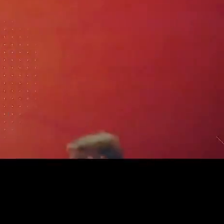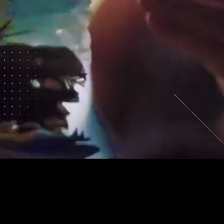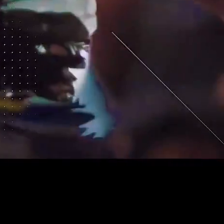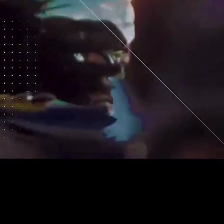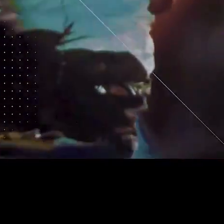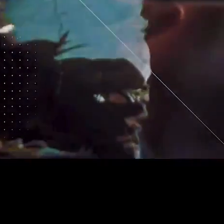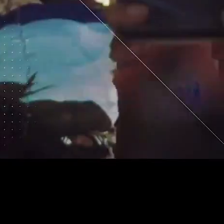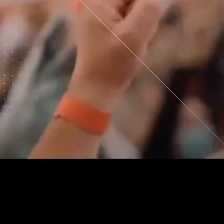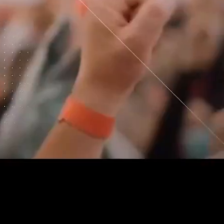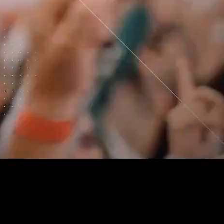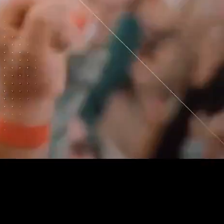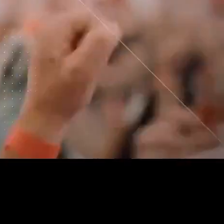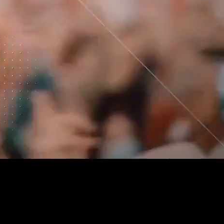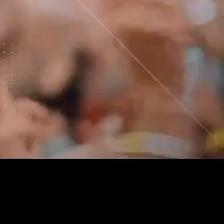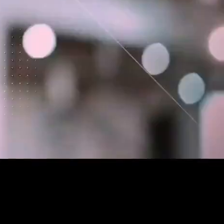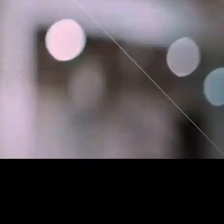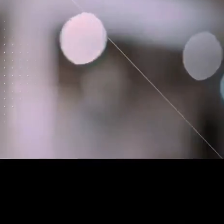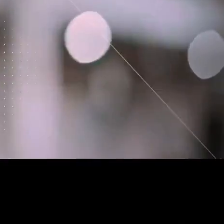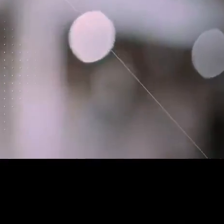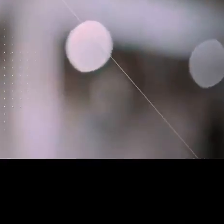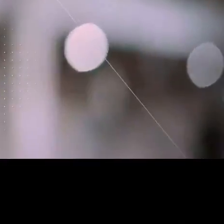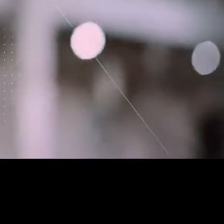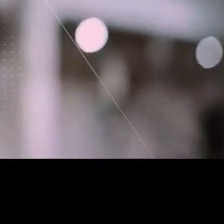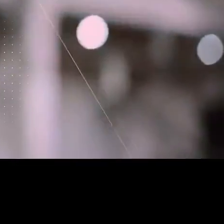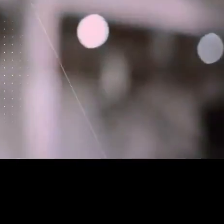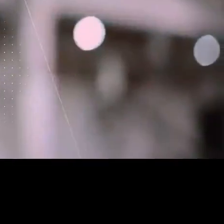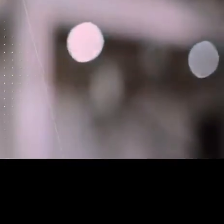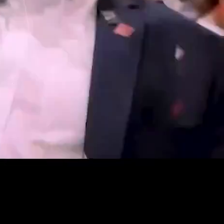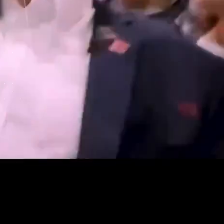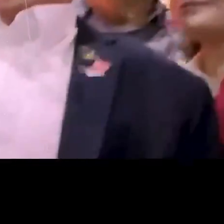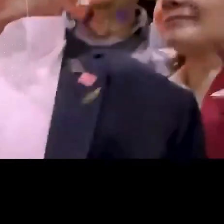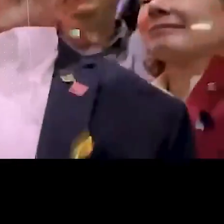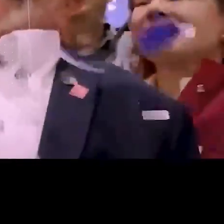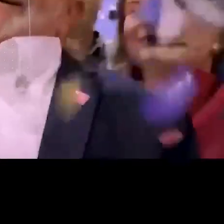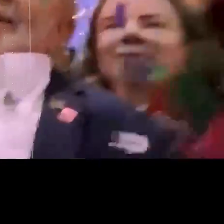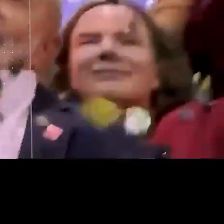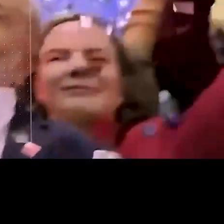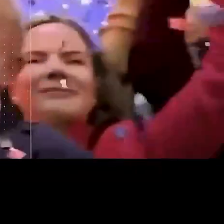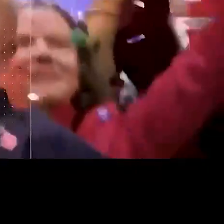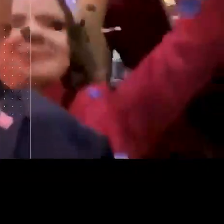sem deixar de transmitir a esperança.